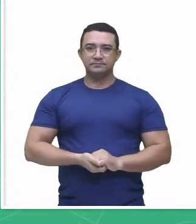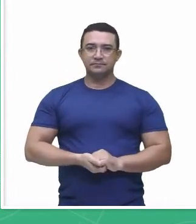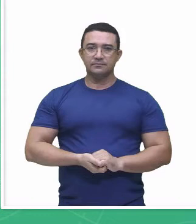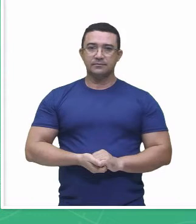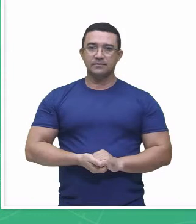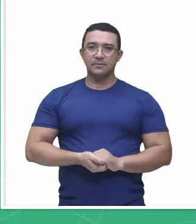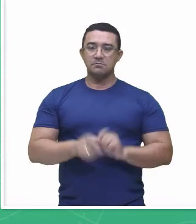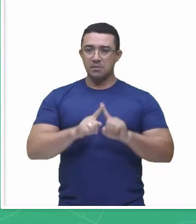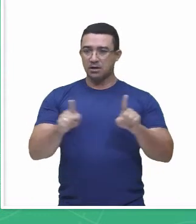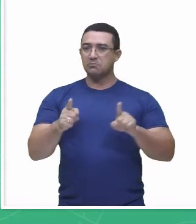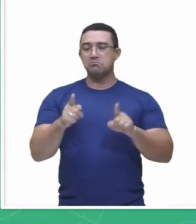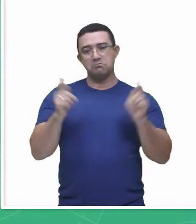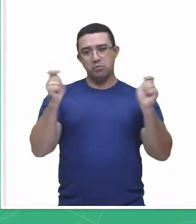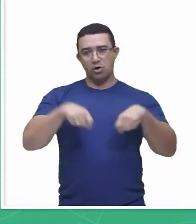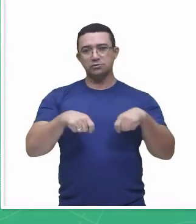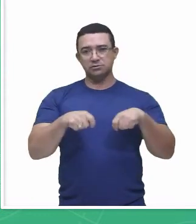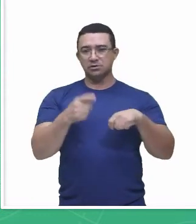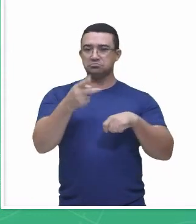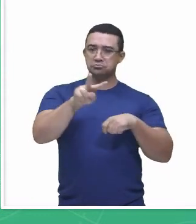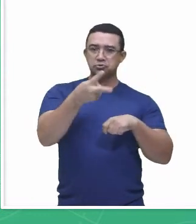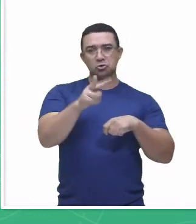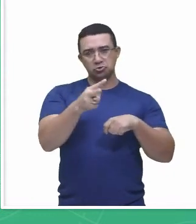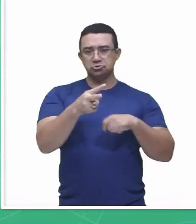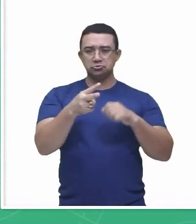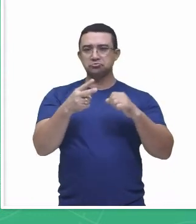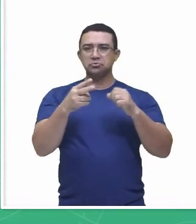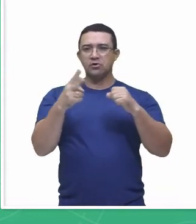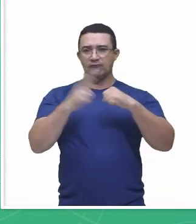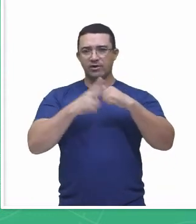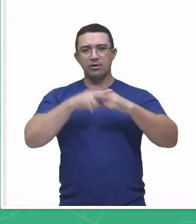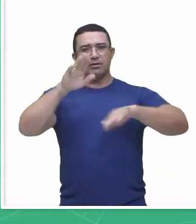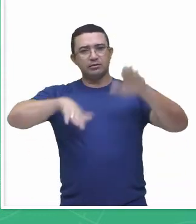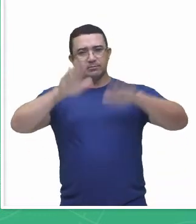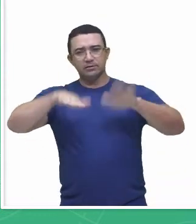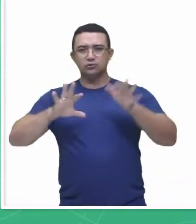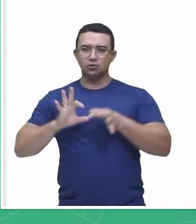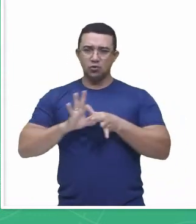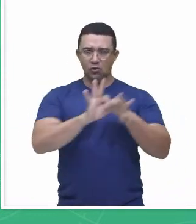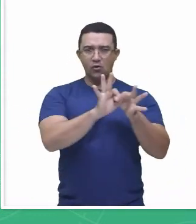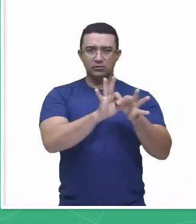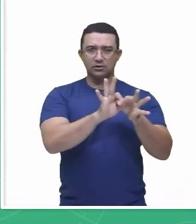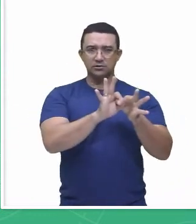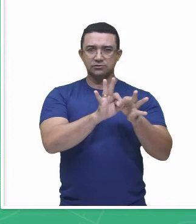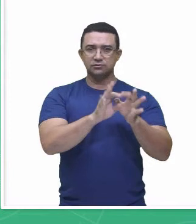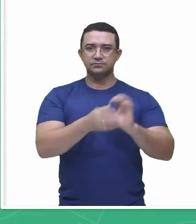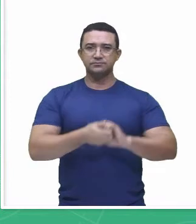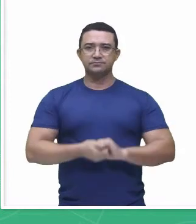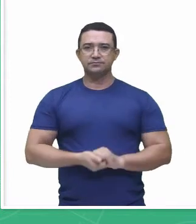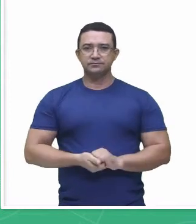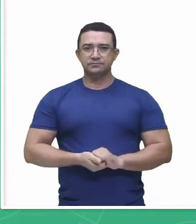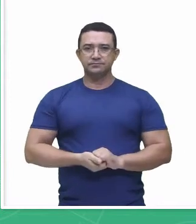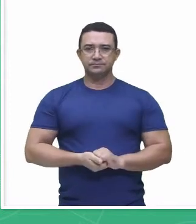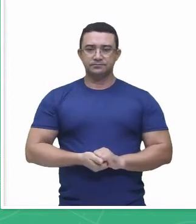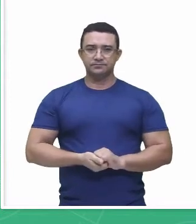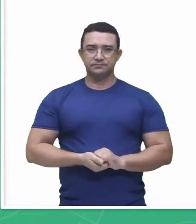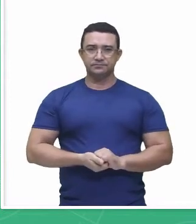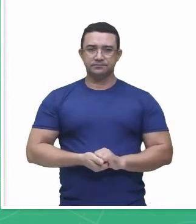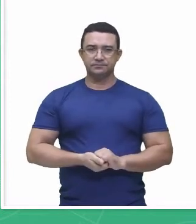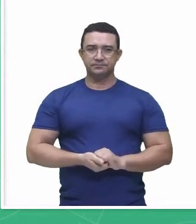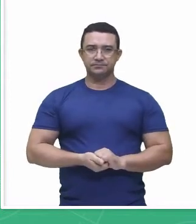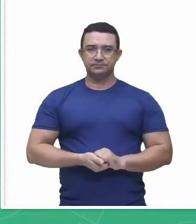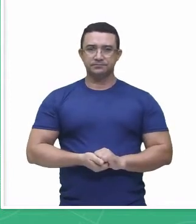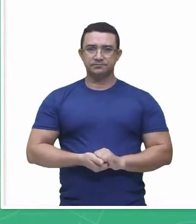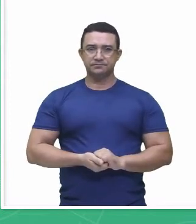então ele pode ser um verbo regular e irregular aí, dependendo do contexto, tá? Aliás, ele tem essa classificação. No dicionário de Oxford, ele